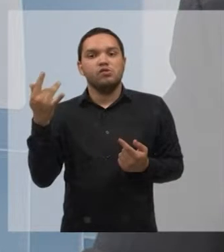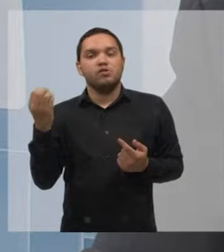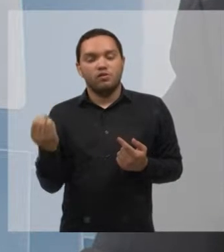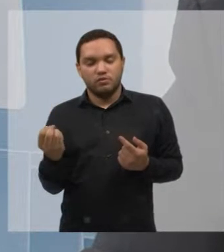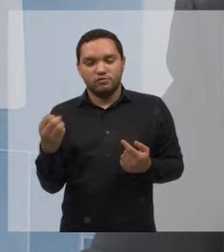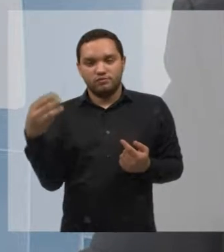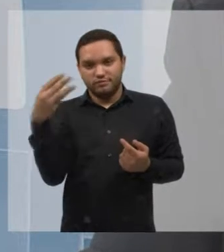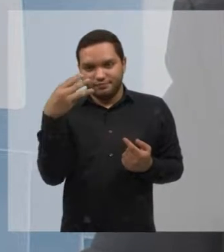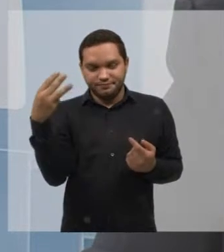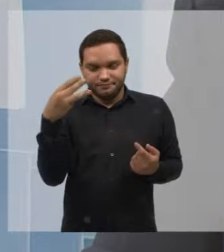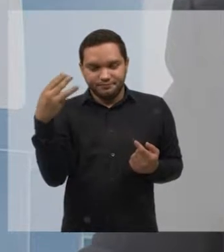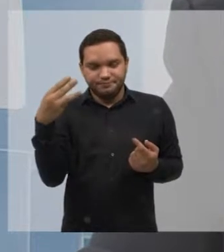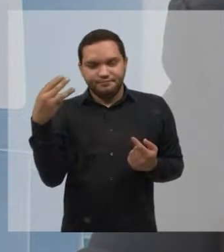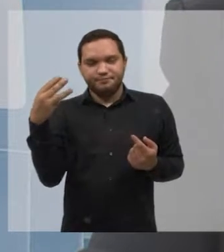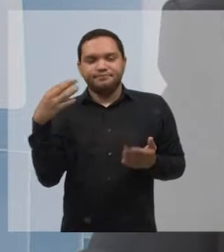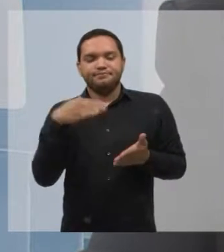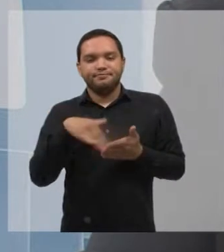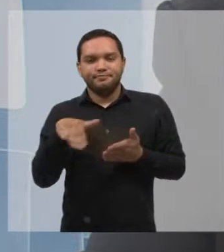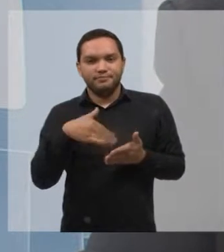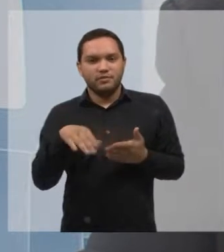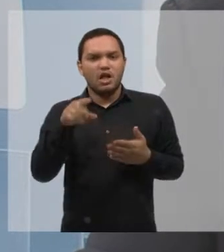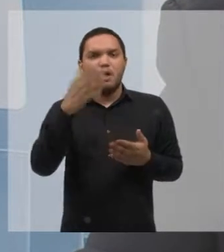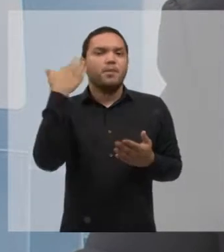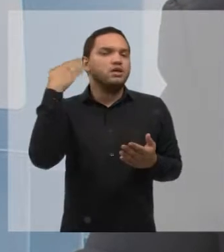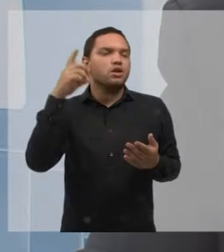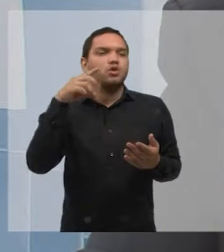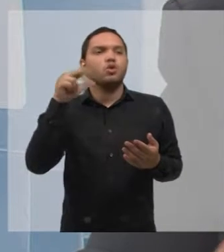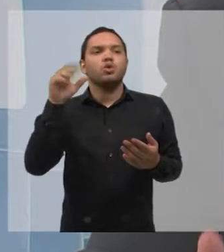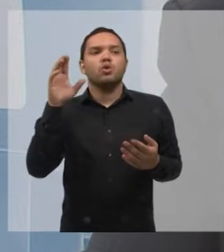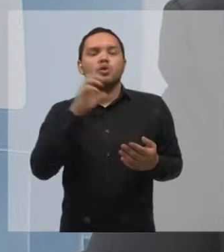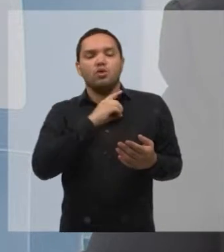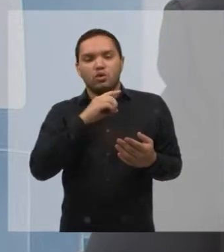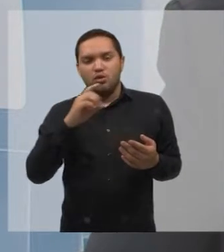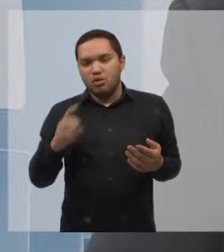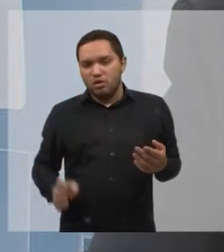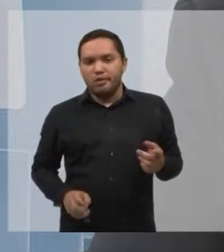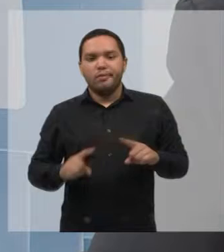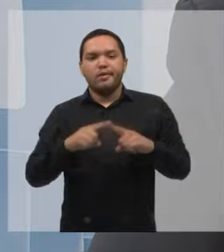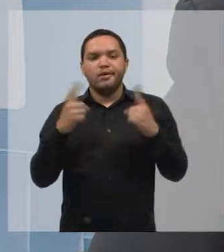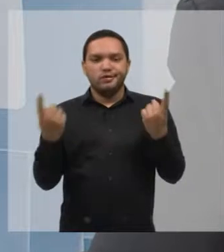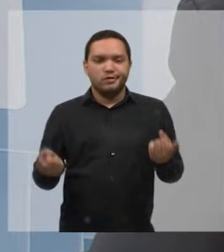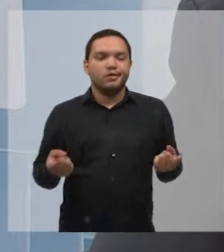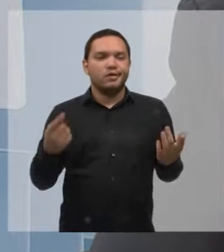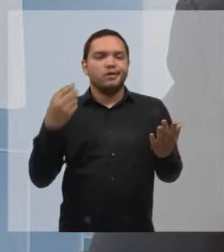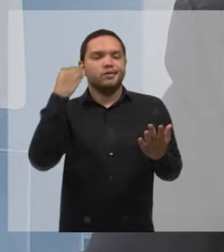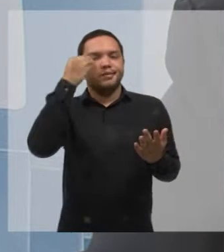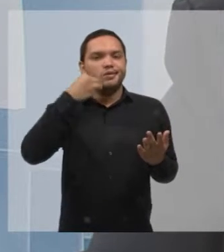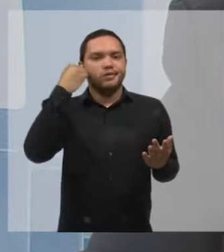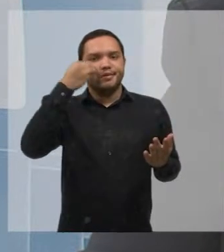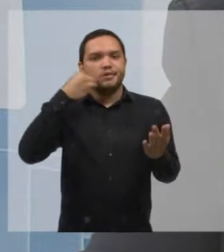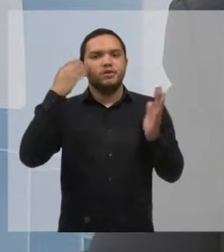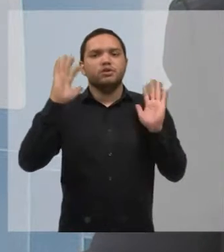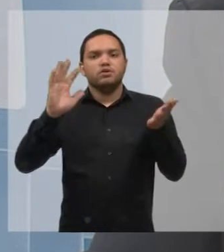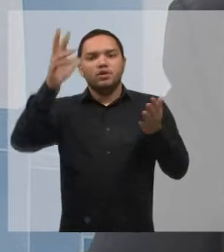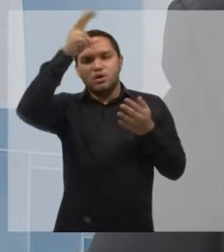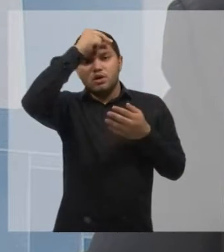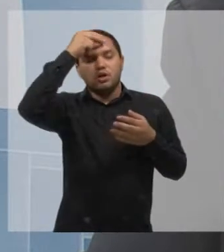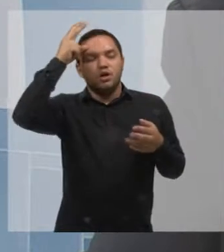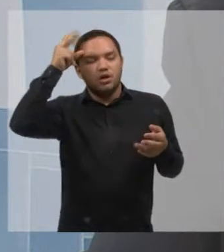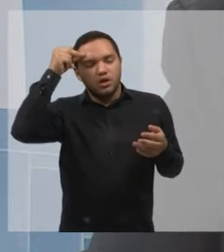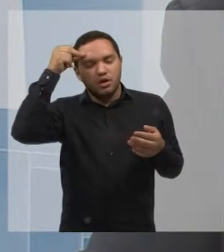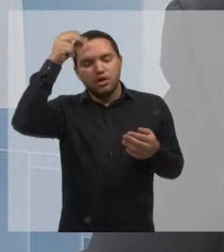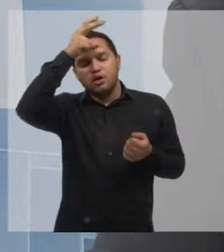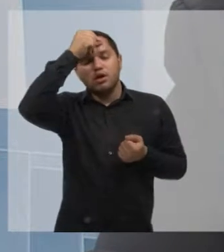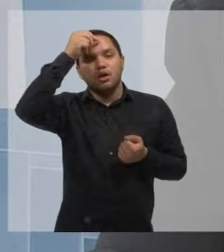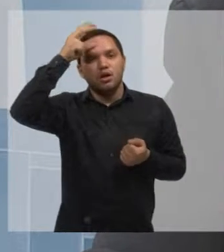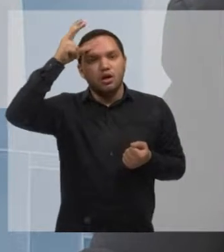que Patrícia Guiar, que nunca foi deputada, mas é uma mulher de larga experiência, já foi prefeita 2 vezes, né, Luiz? Então tem muita experiência, muito